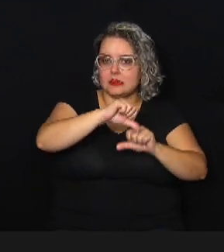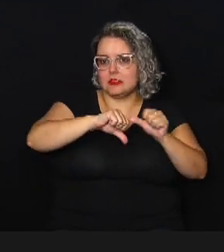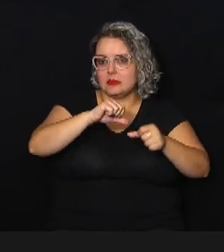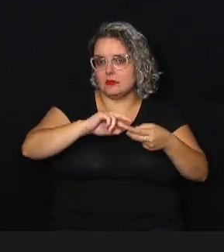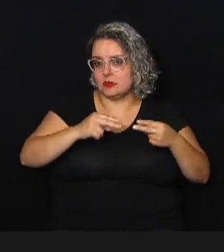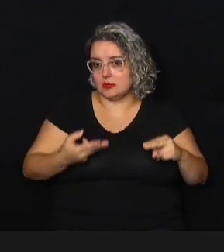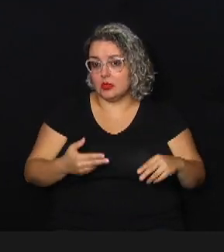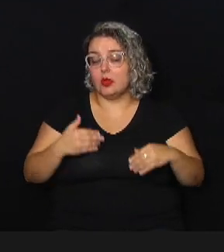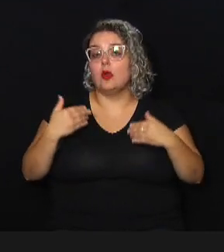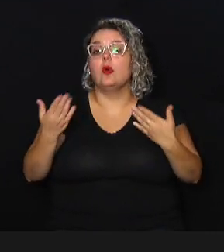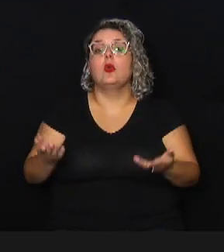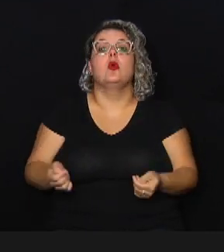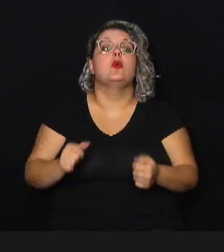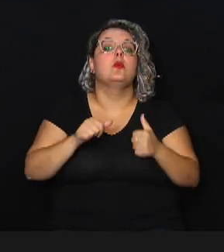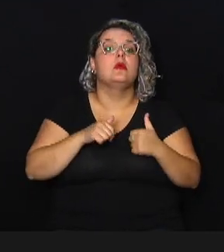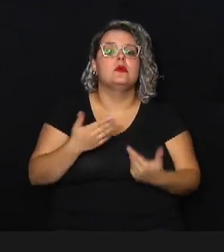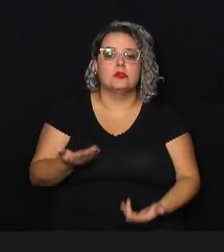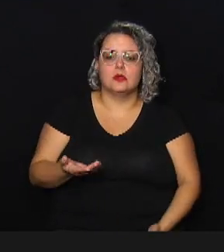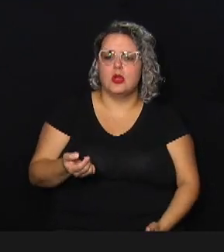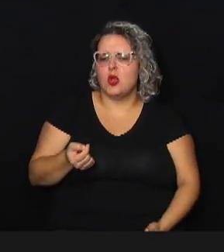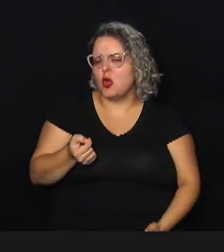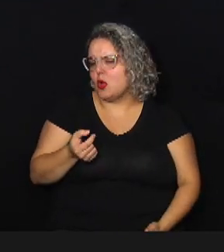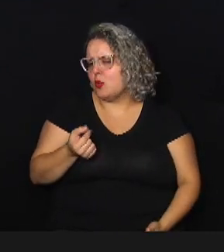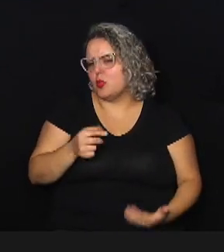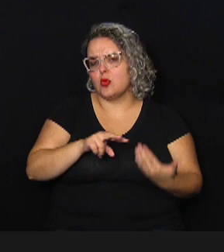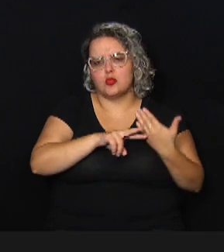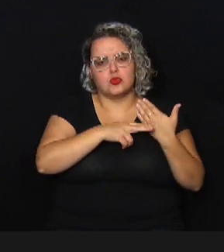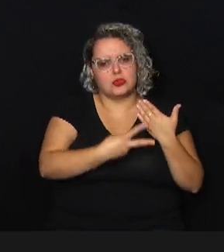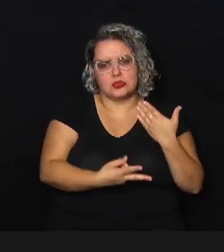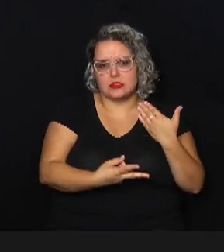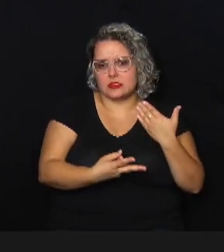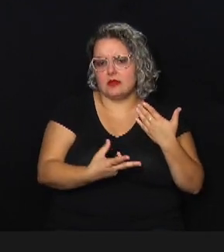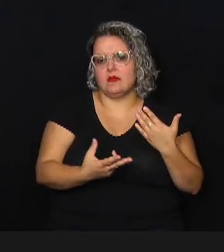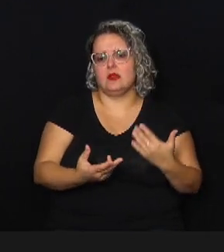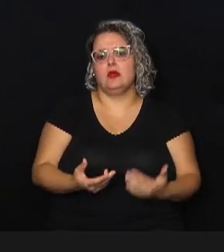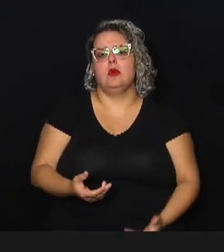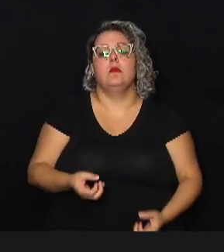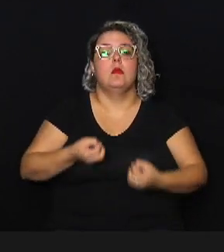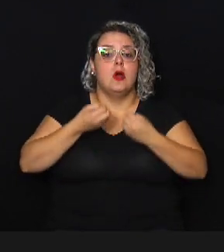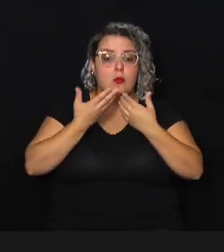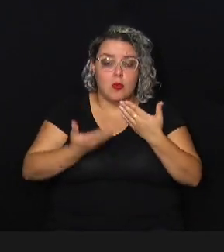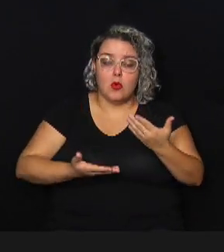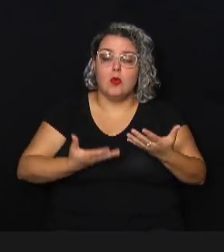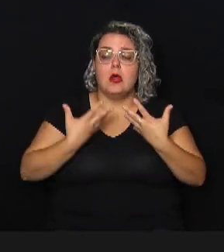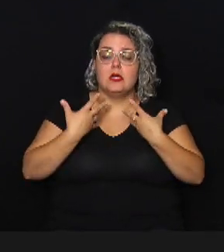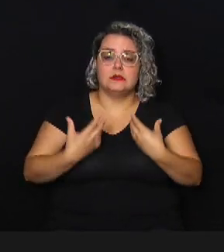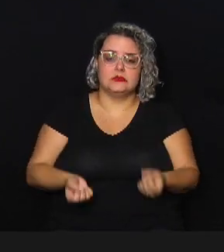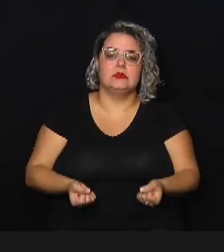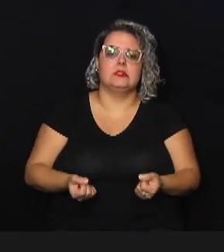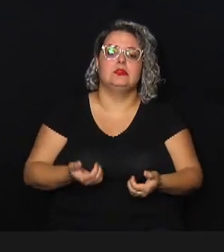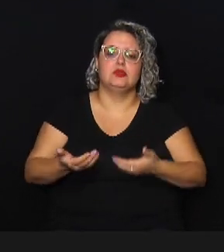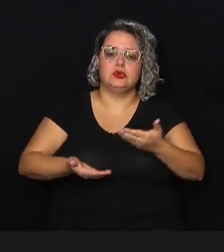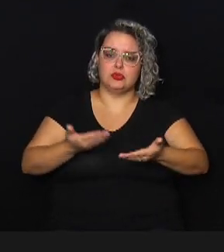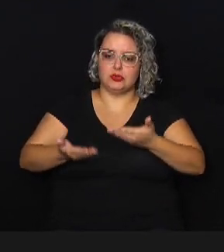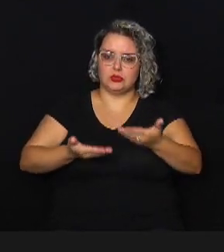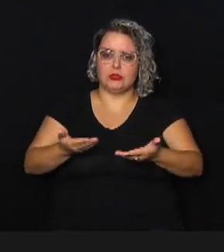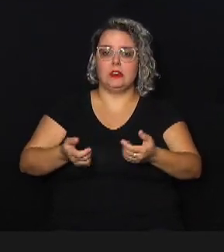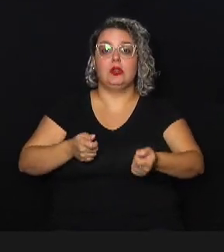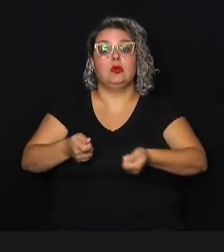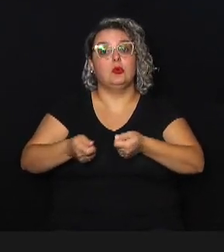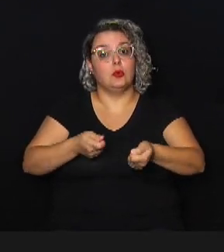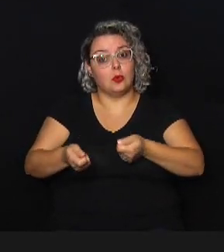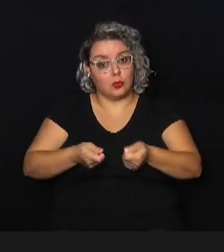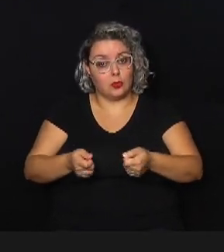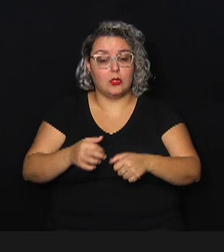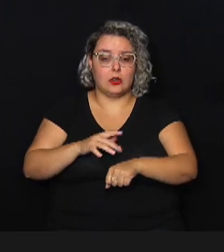Qual que é a vantagem disso? Poucos efeitos colaterais, uma boa tolerância ao tratamento e uma alta chance de controle da doença. E,